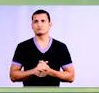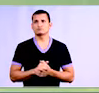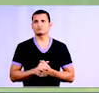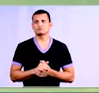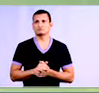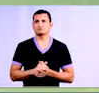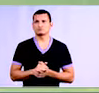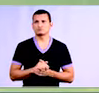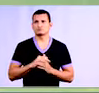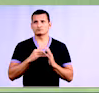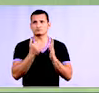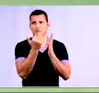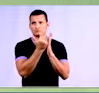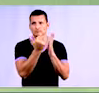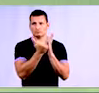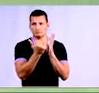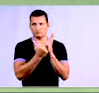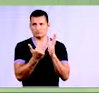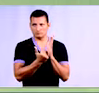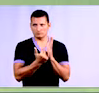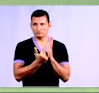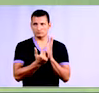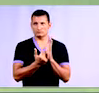Como os programas são executados